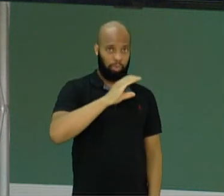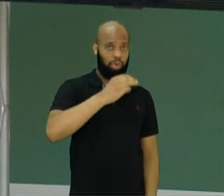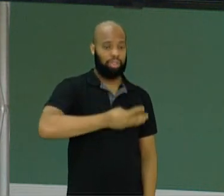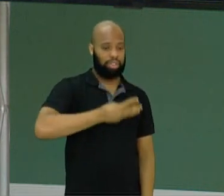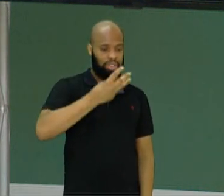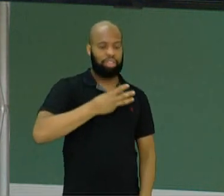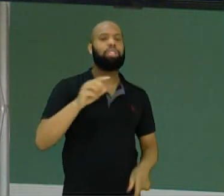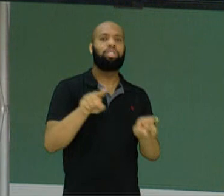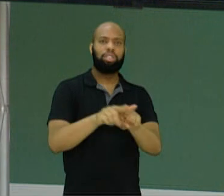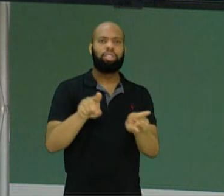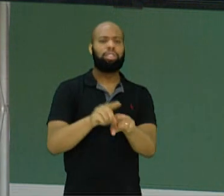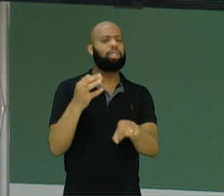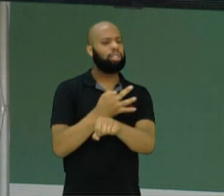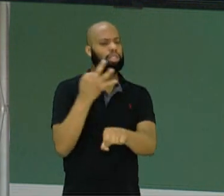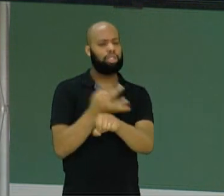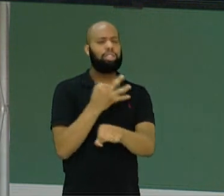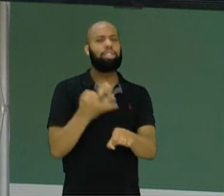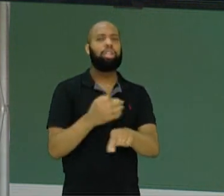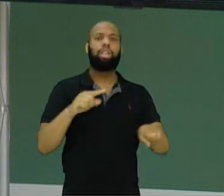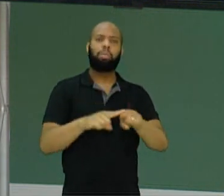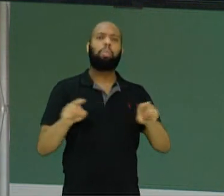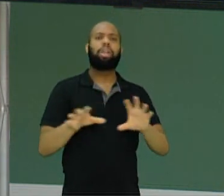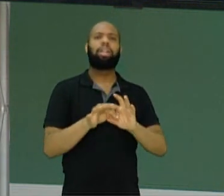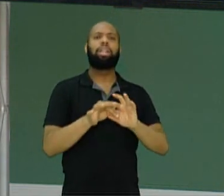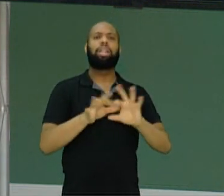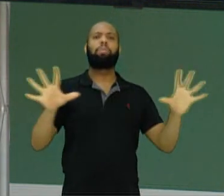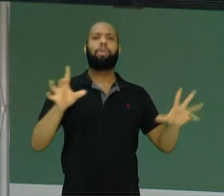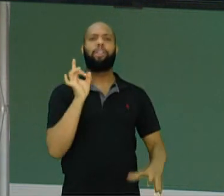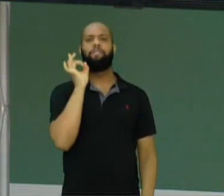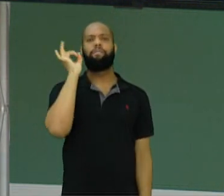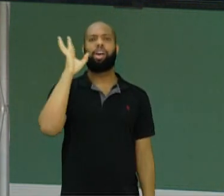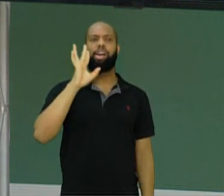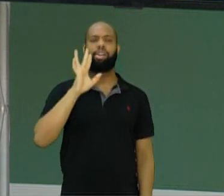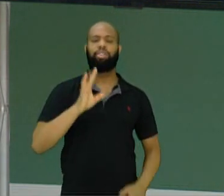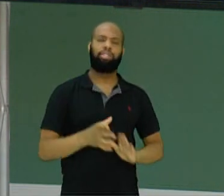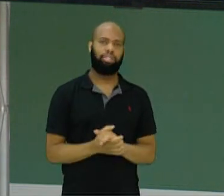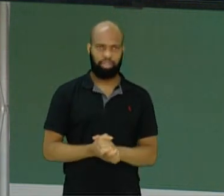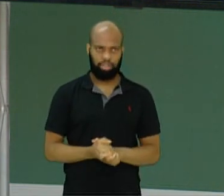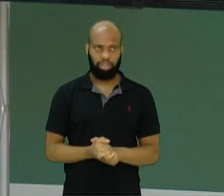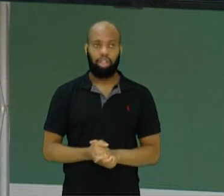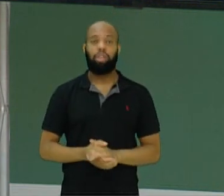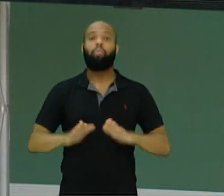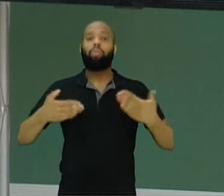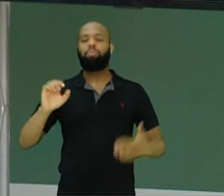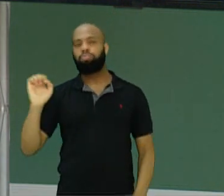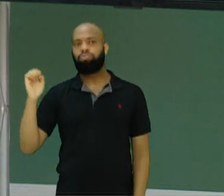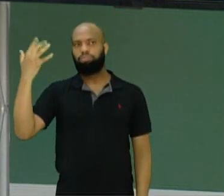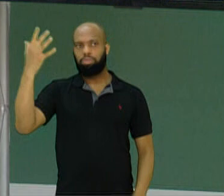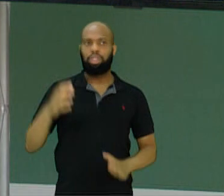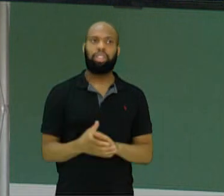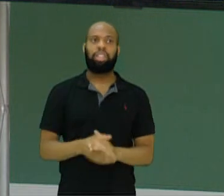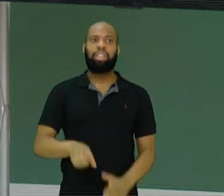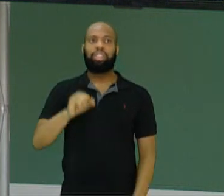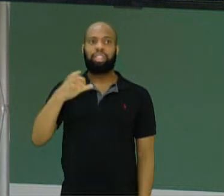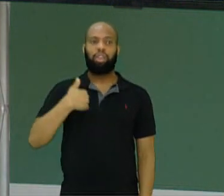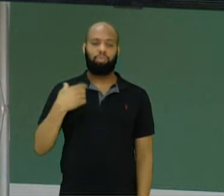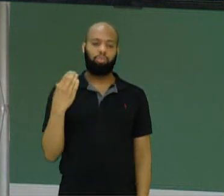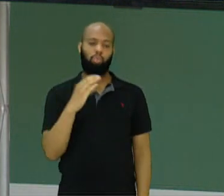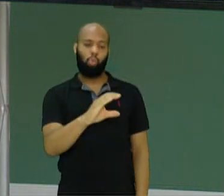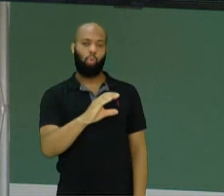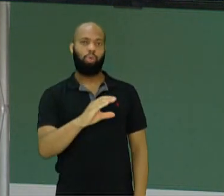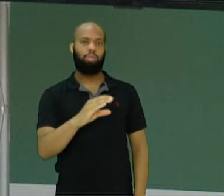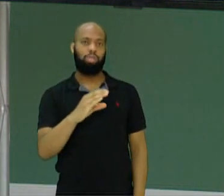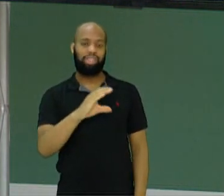terciário, também tem resistência, mas ele libera com muito mais facilidade. Então, o que acontece se eu colocar um cloro